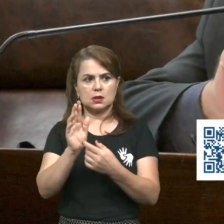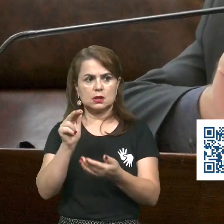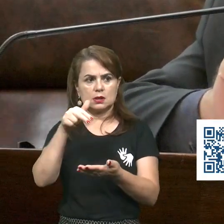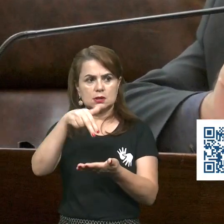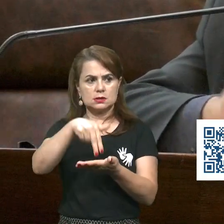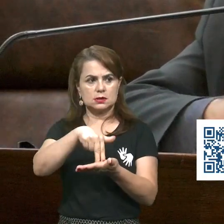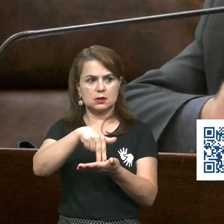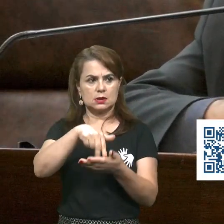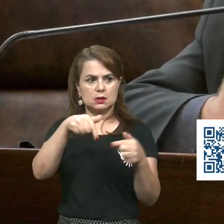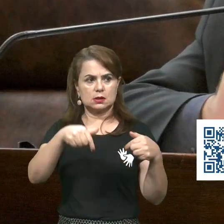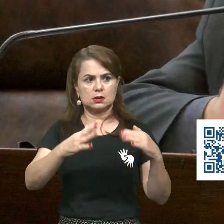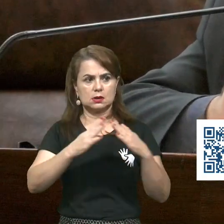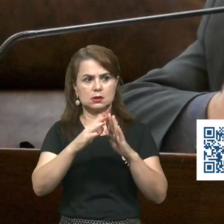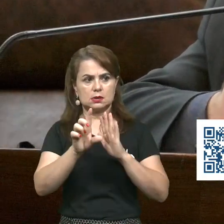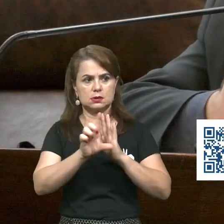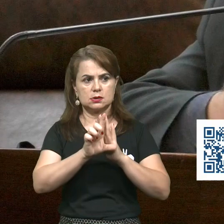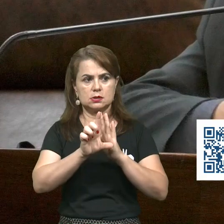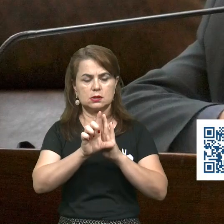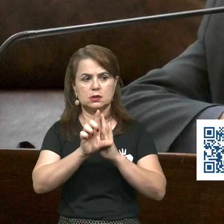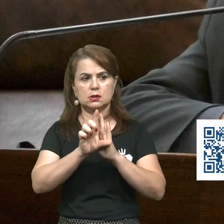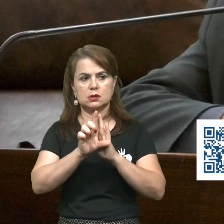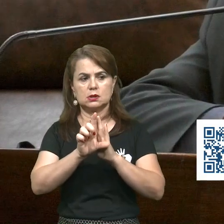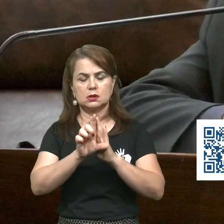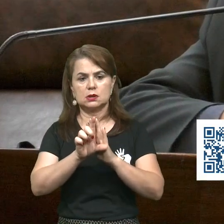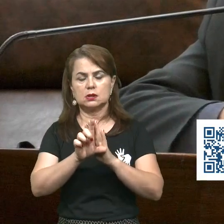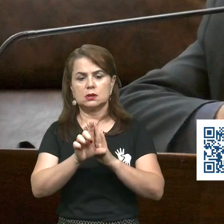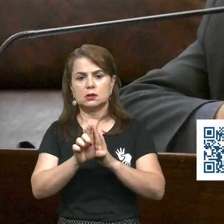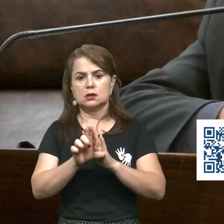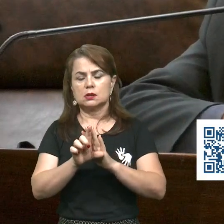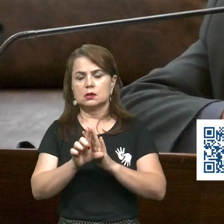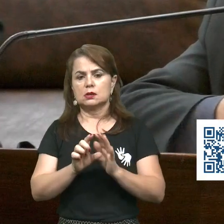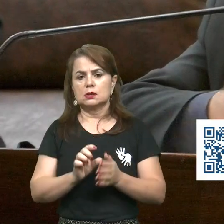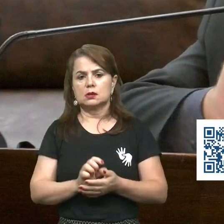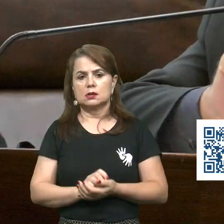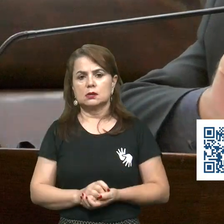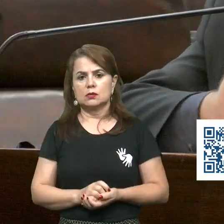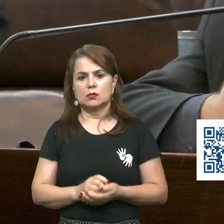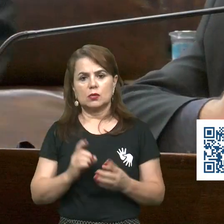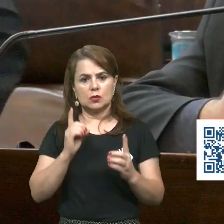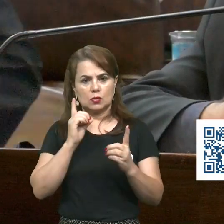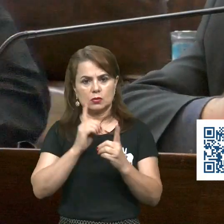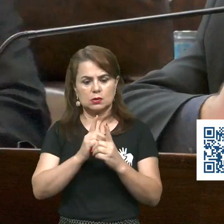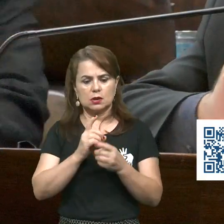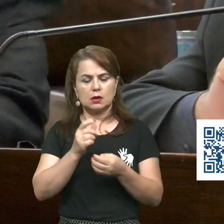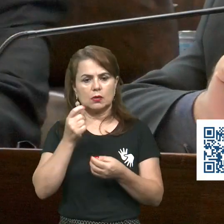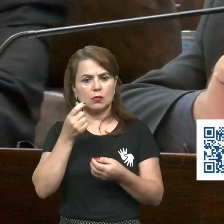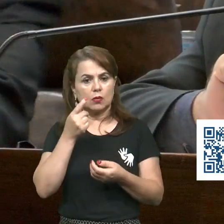casa, desculpa aqui só para... Deixa eu achar aqui a...